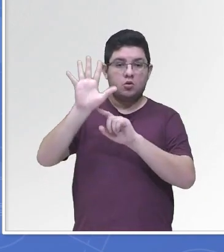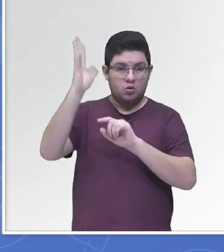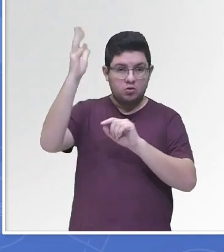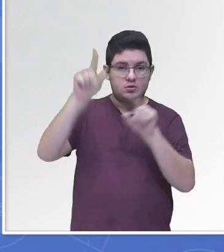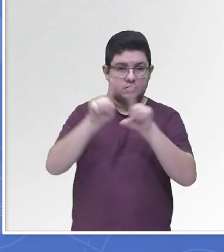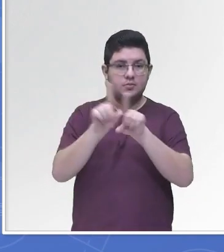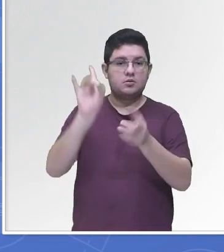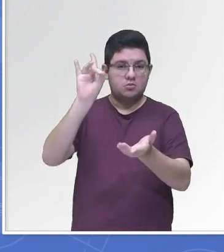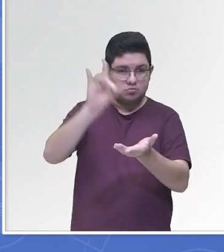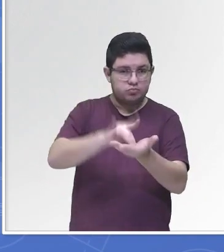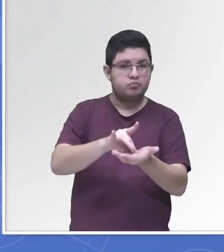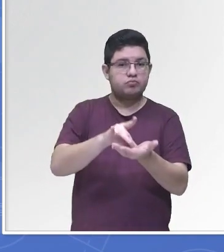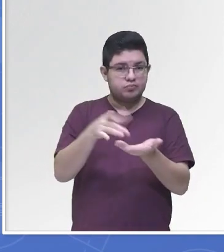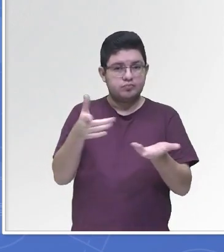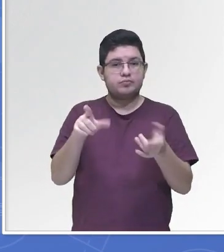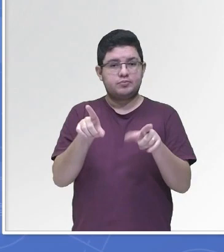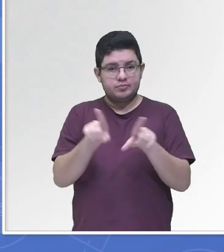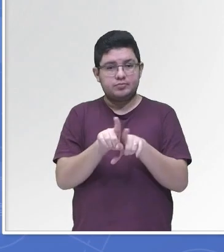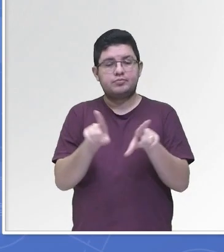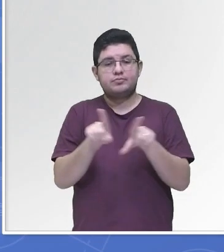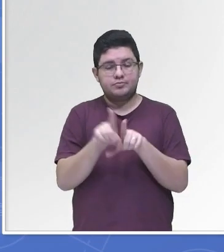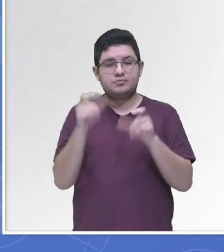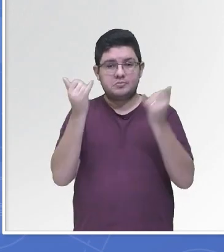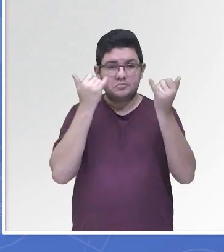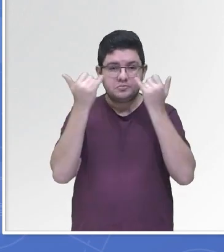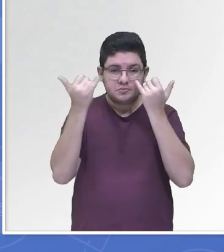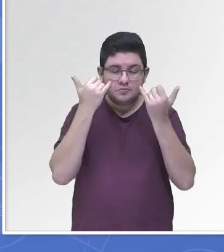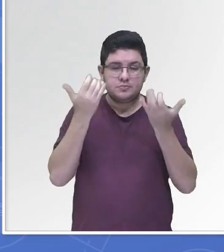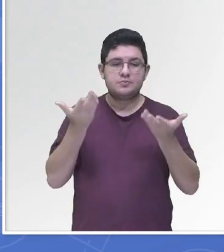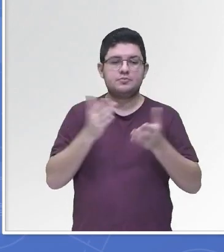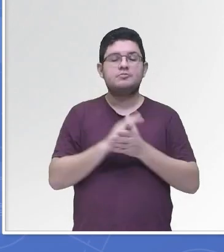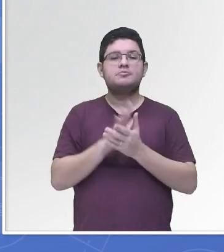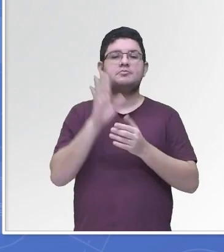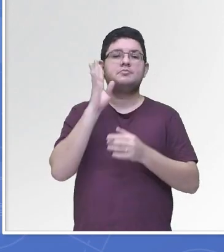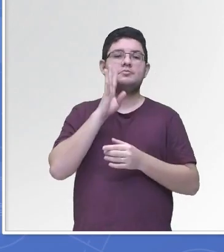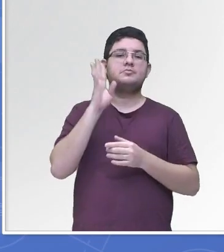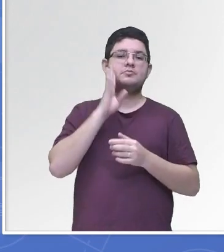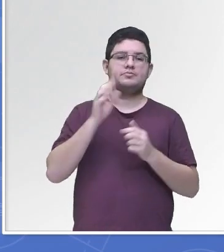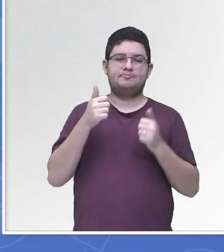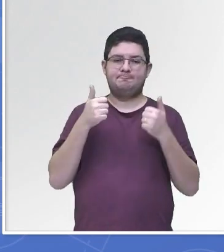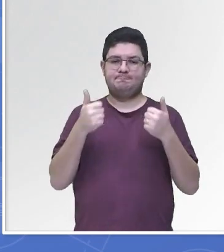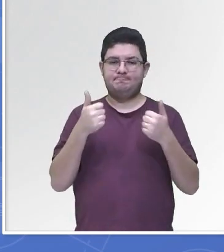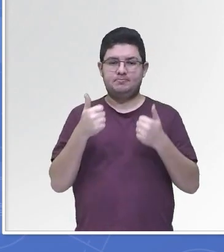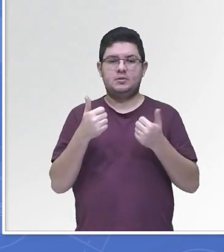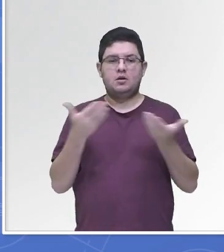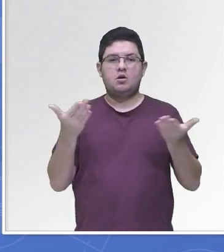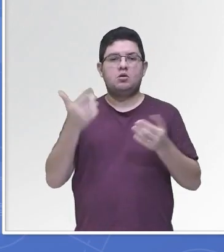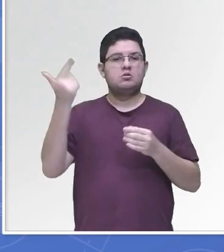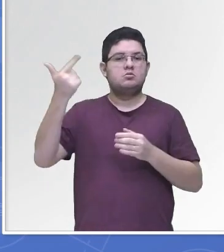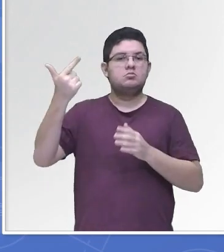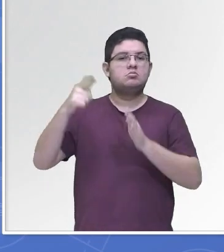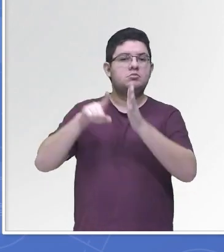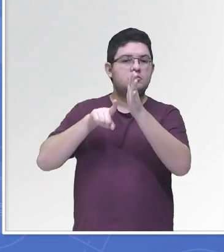por acontecimentos, por fatos, dentro da nossa cidade. Que legal, bacana. Vamos ver a segunda questão,